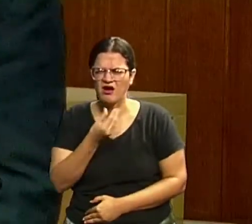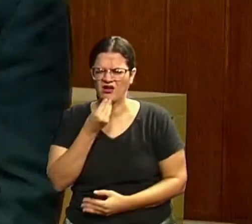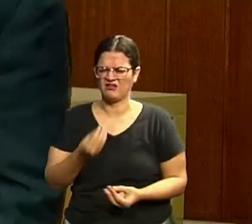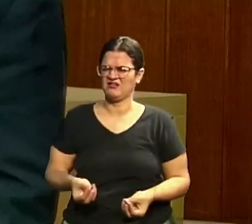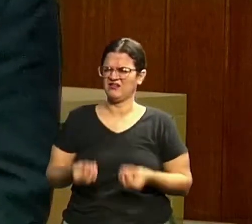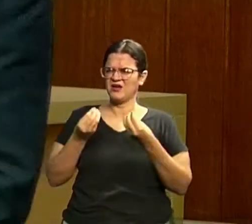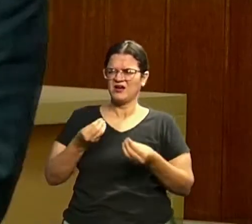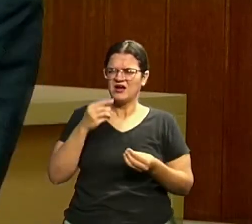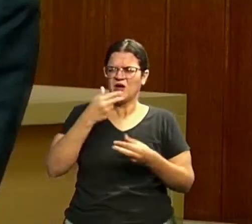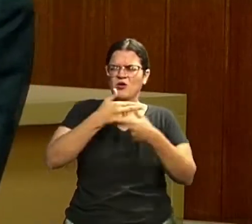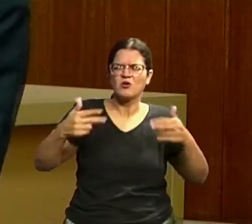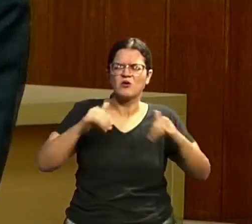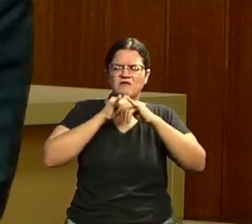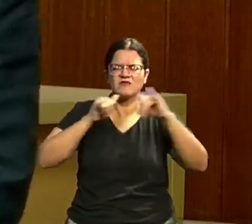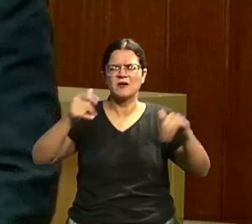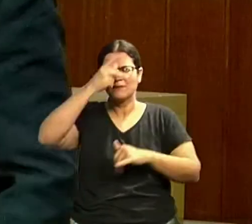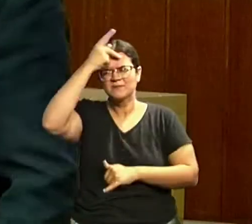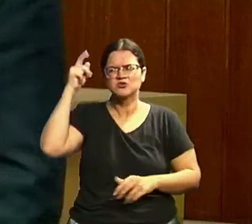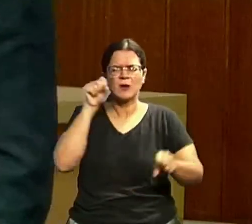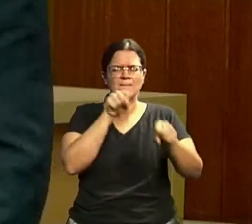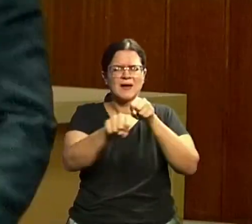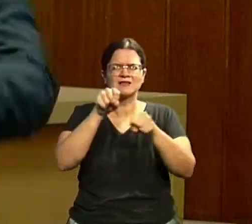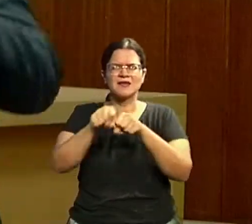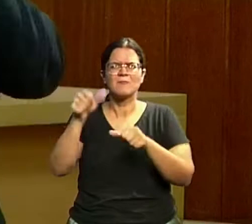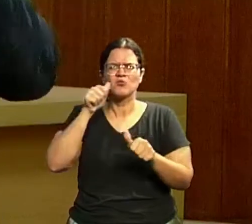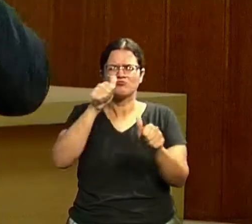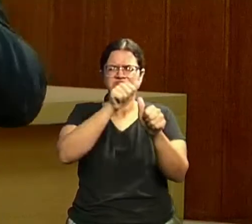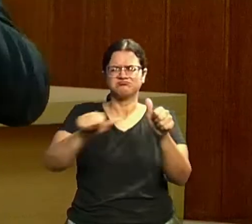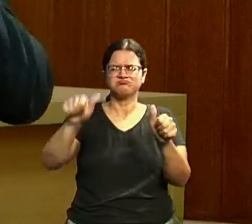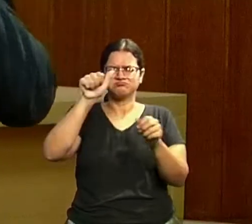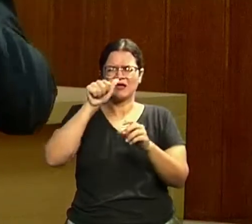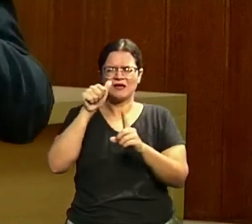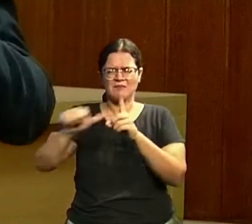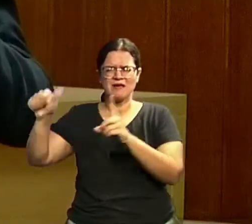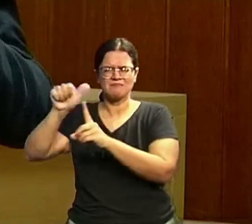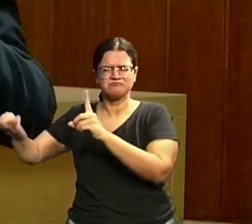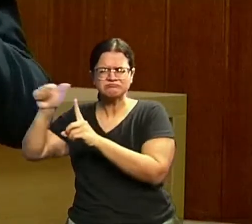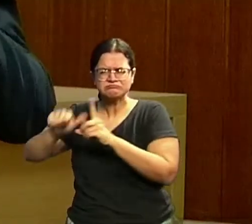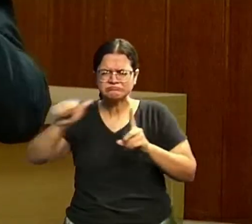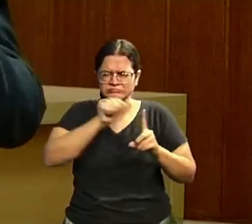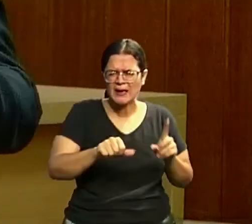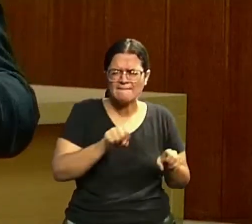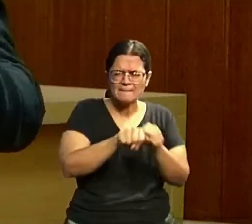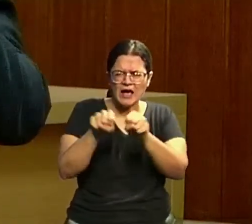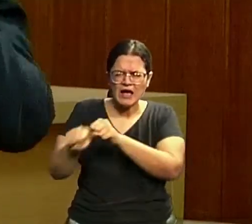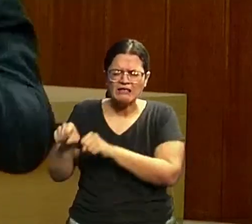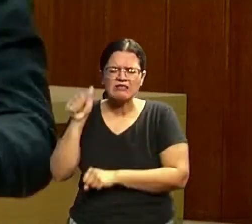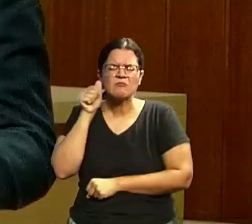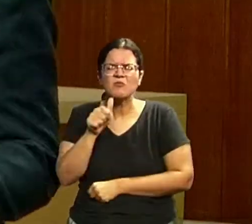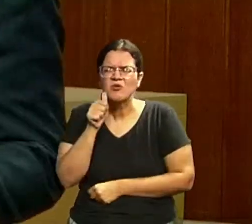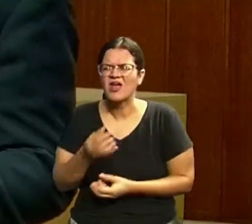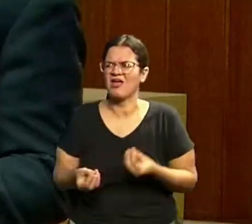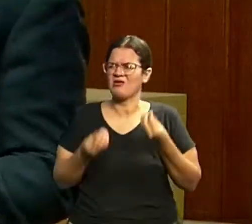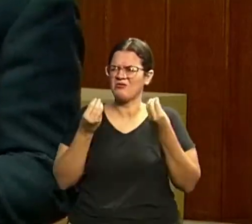os indicadores de feminicídio. E aí o que é mais grave para nós? Nós estamos vendo